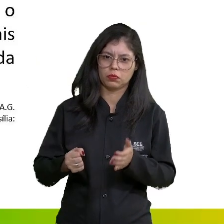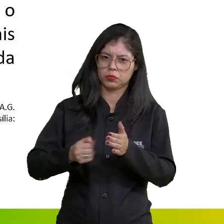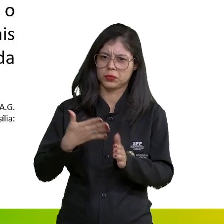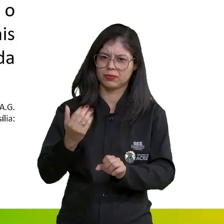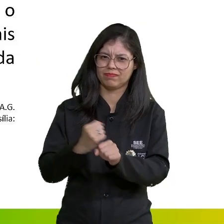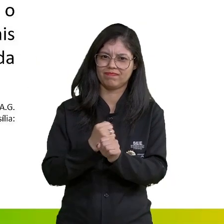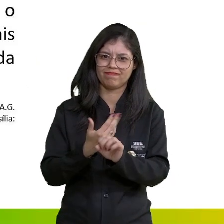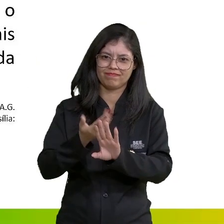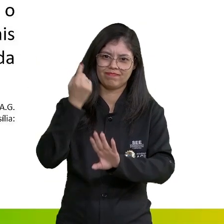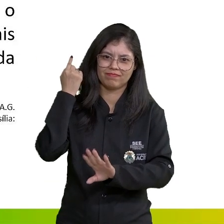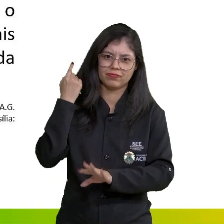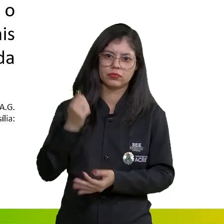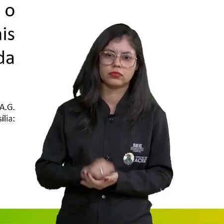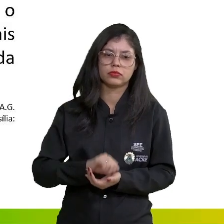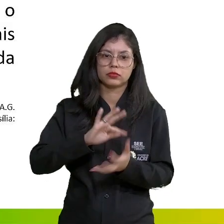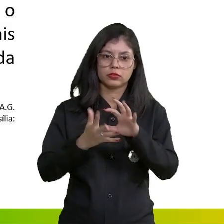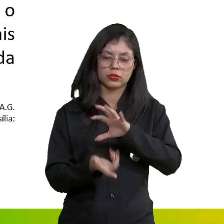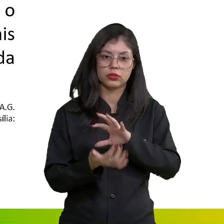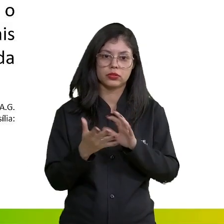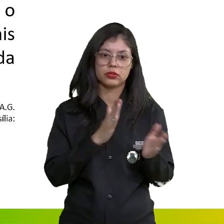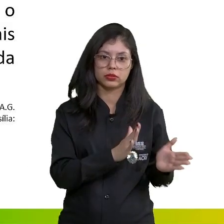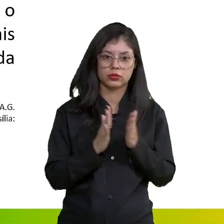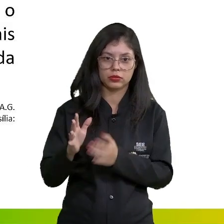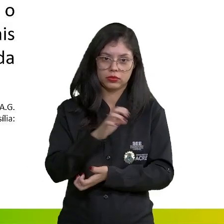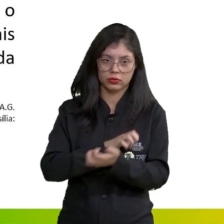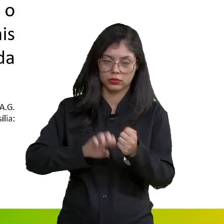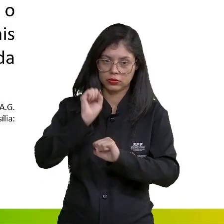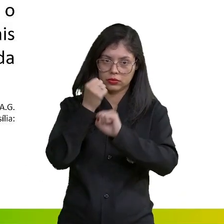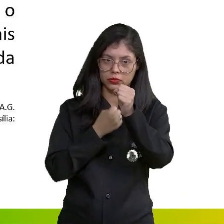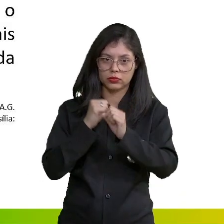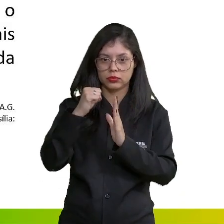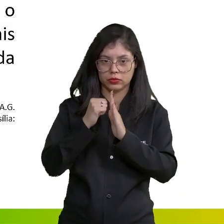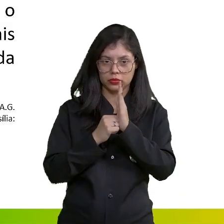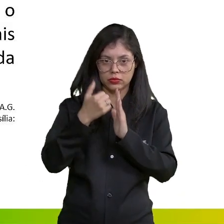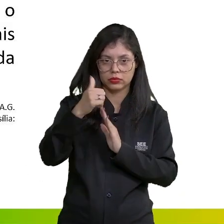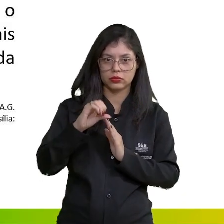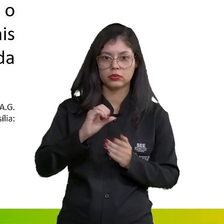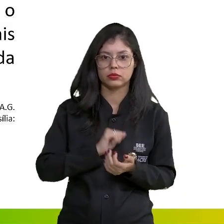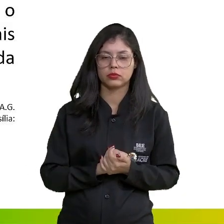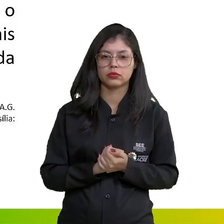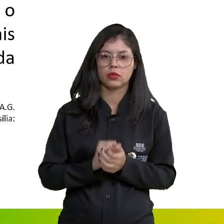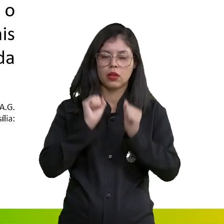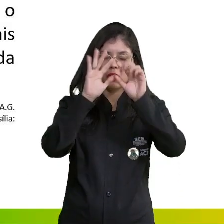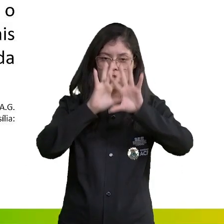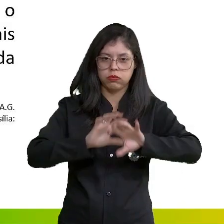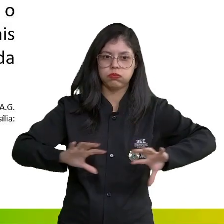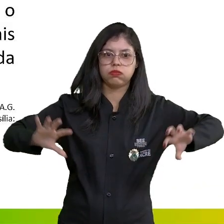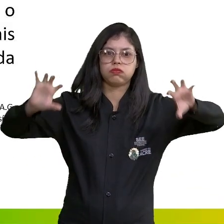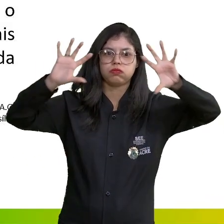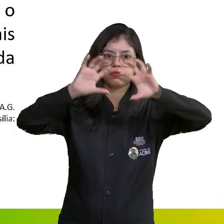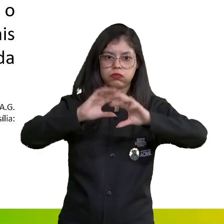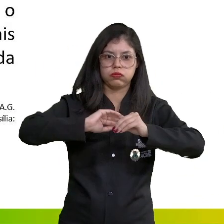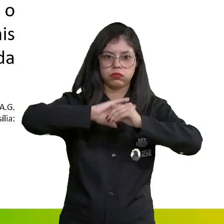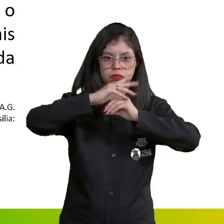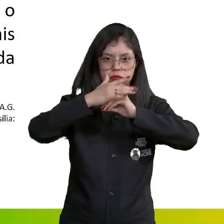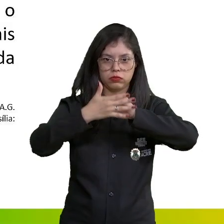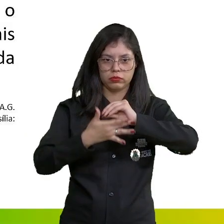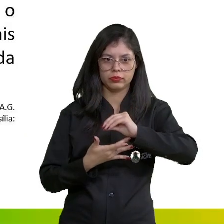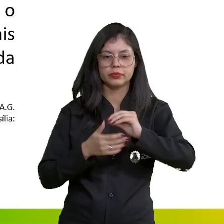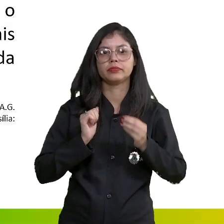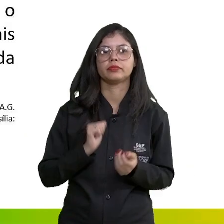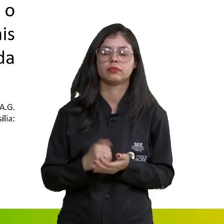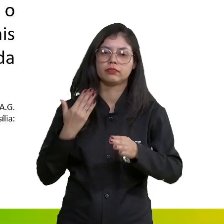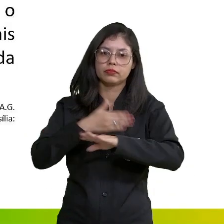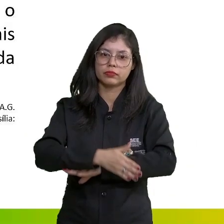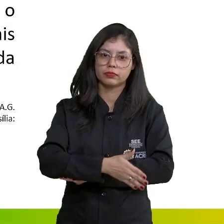de anos é chamado de efeito estufa. A partir da Revolução Industrial do século XIX, a concentração de gases traços na